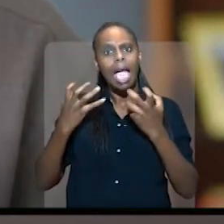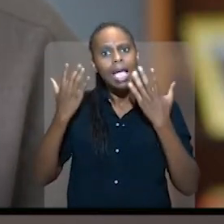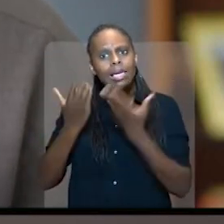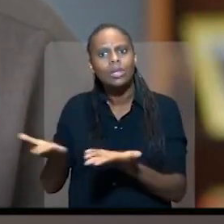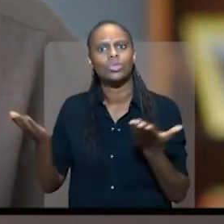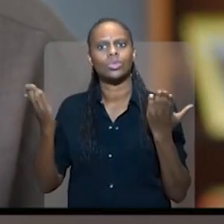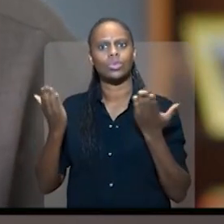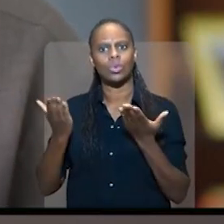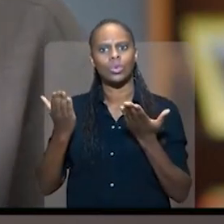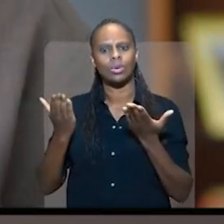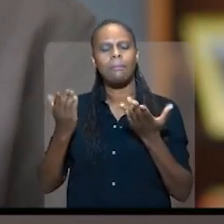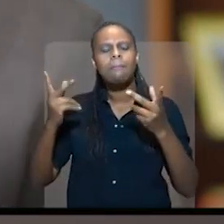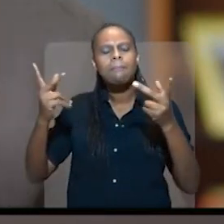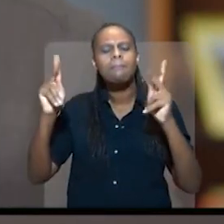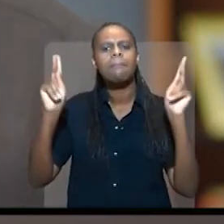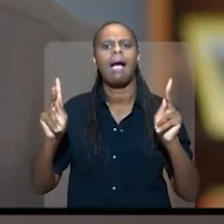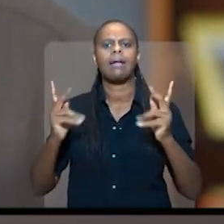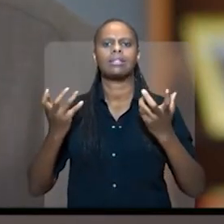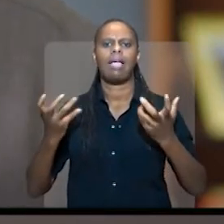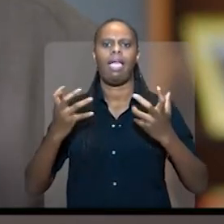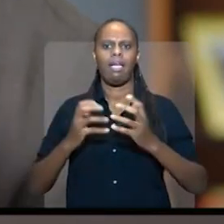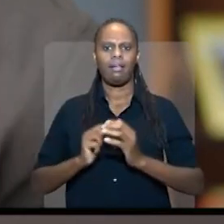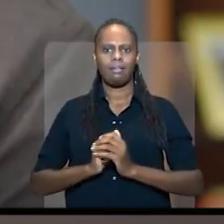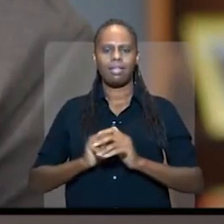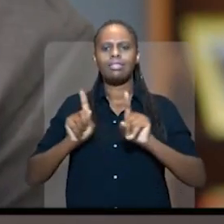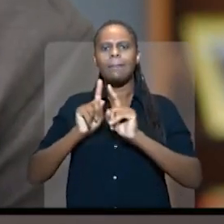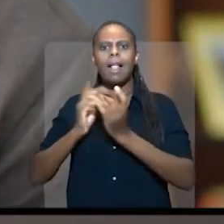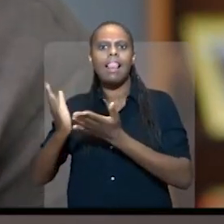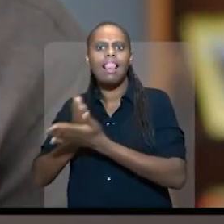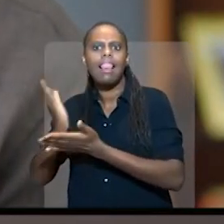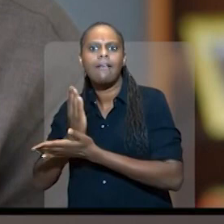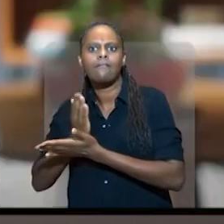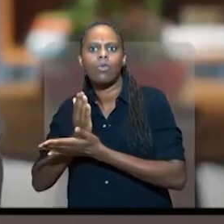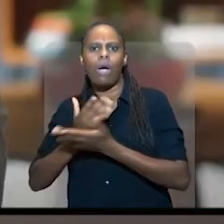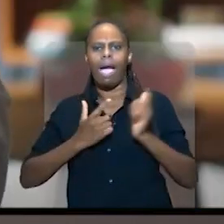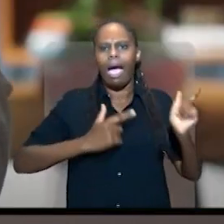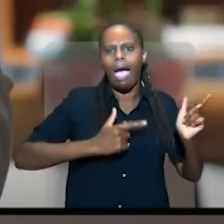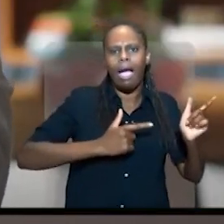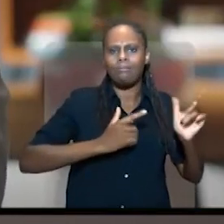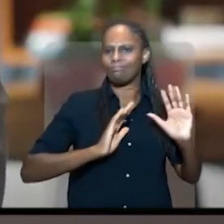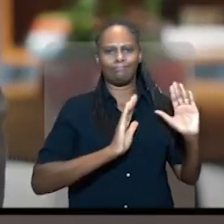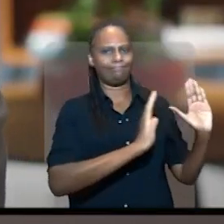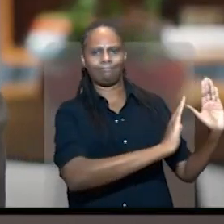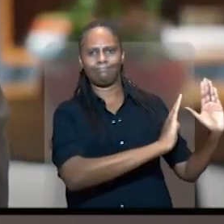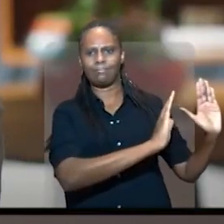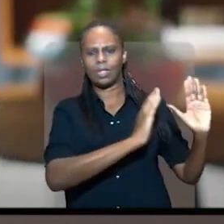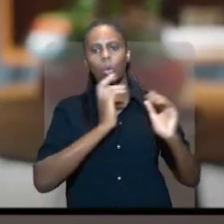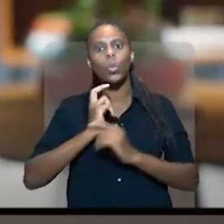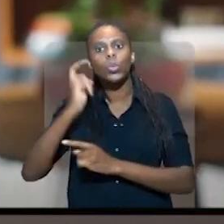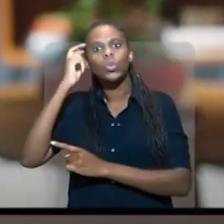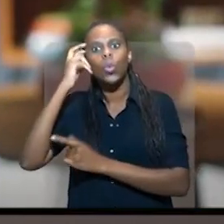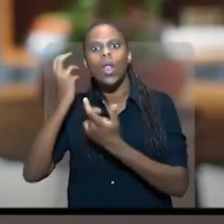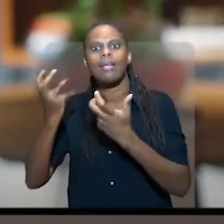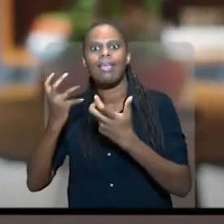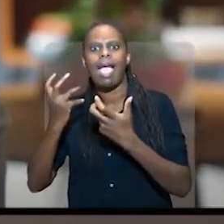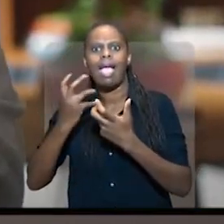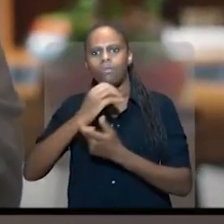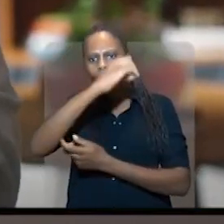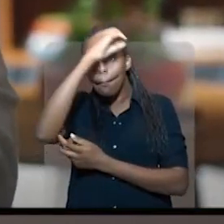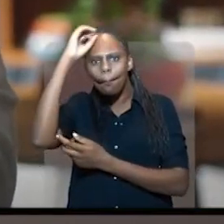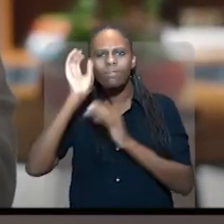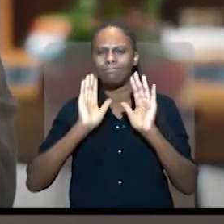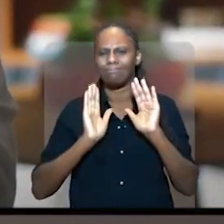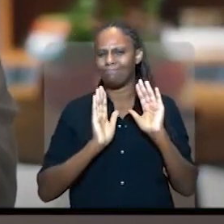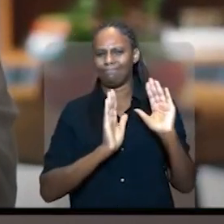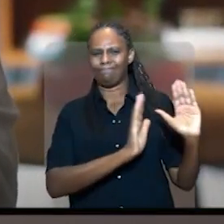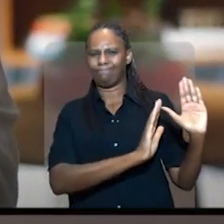tudo o que nós queremos. Nós queremos paz, nós queremos livros, nós não queremos armas, nós queremos cultura, não